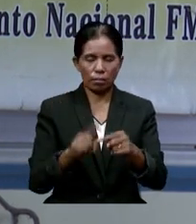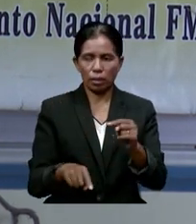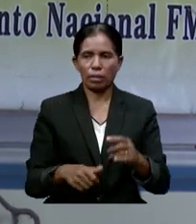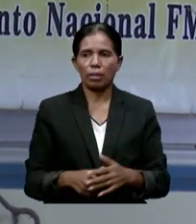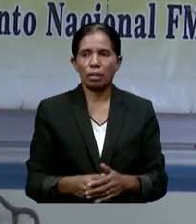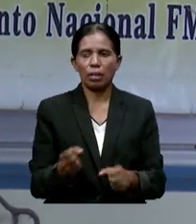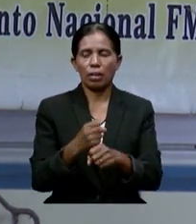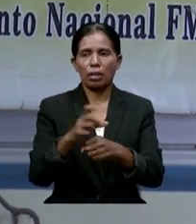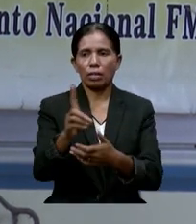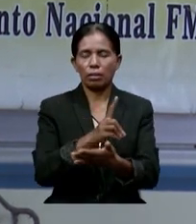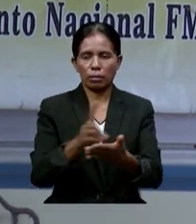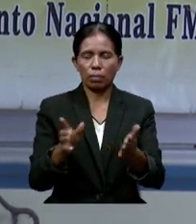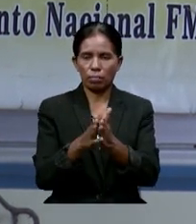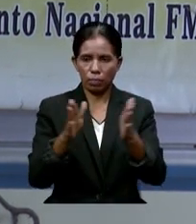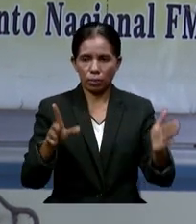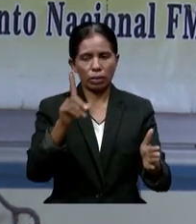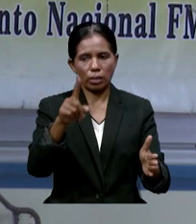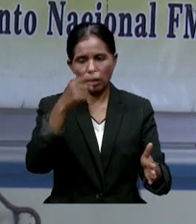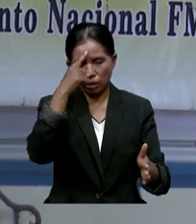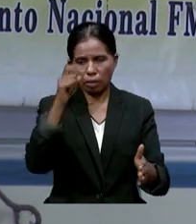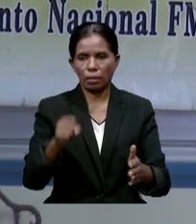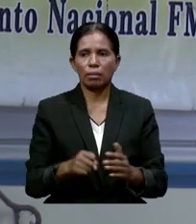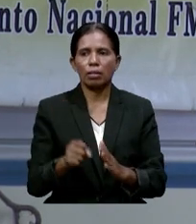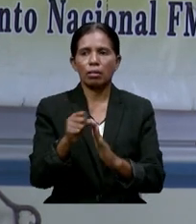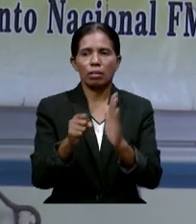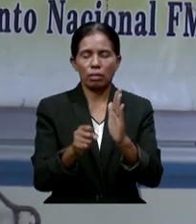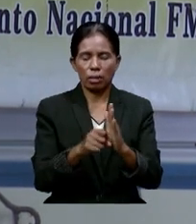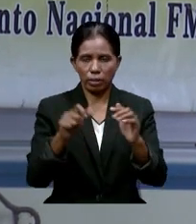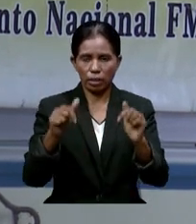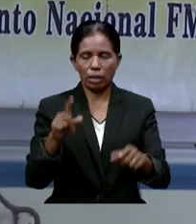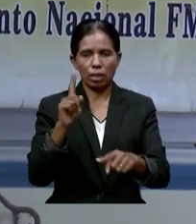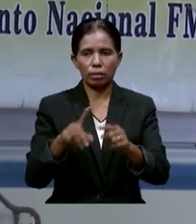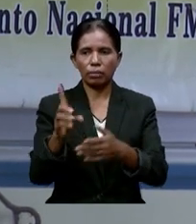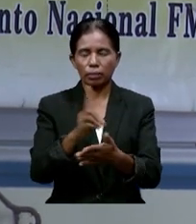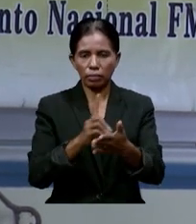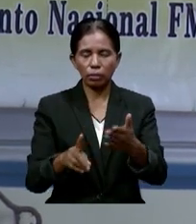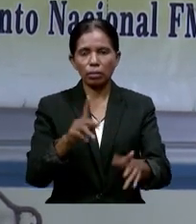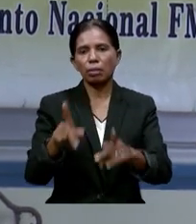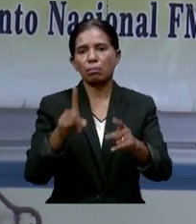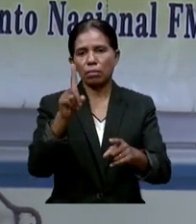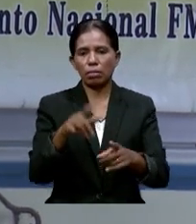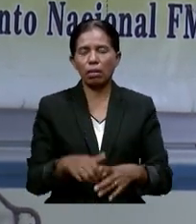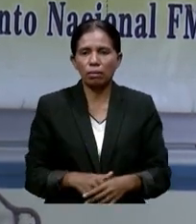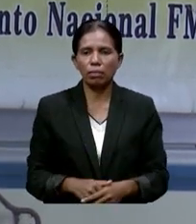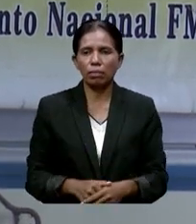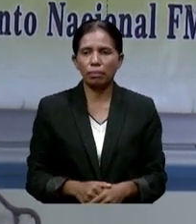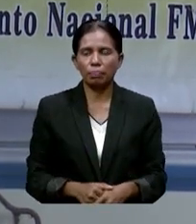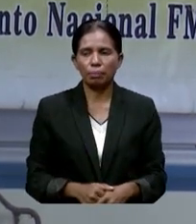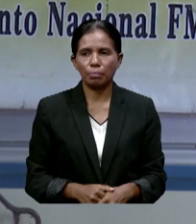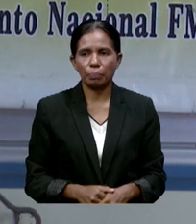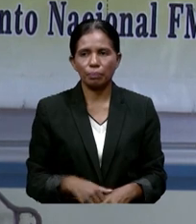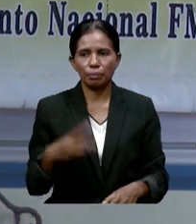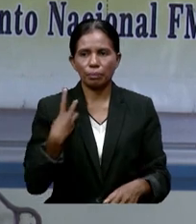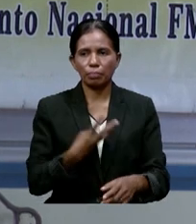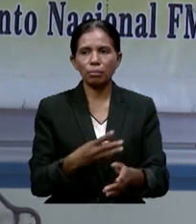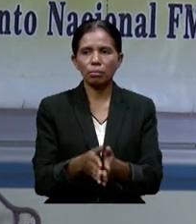Nem a discriminação bota, também Estado nem leva, discrimina, nem cidadão. Nem a caminhar o suco até